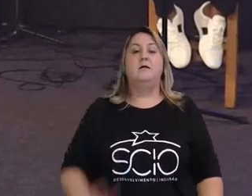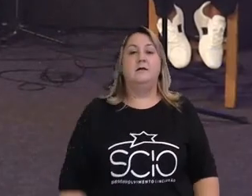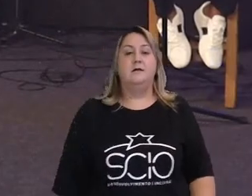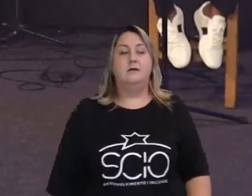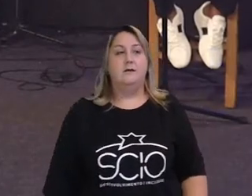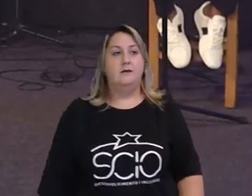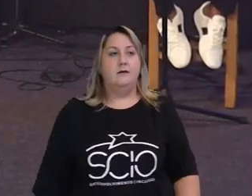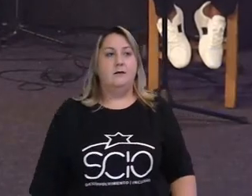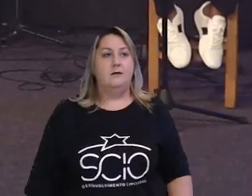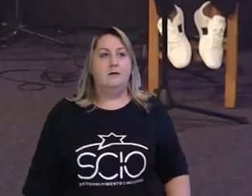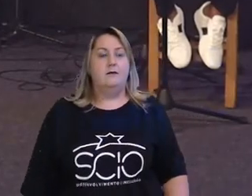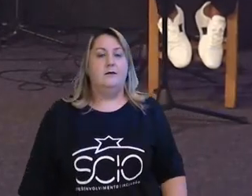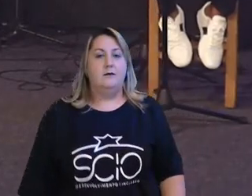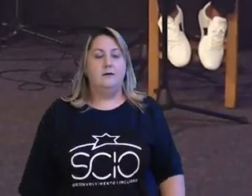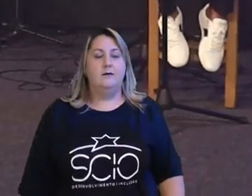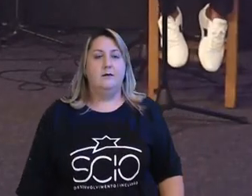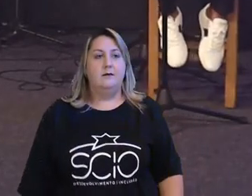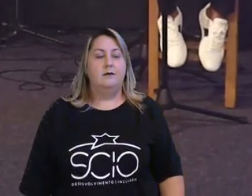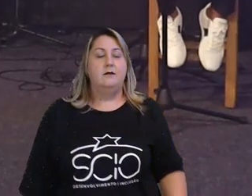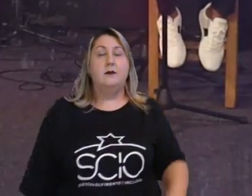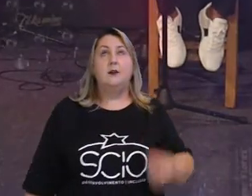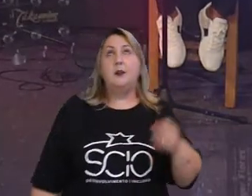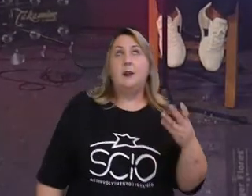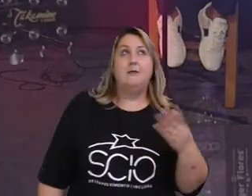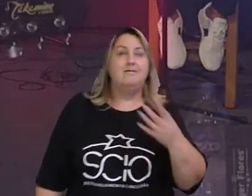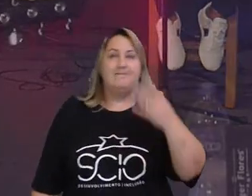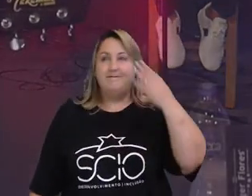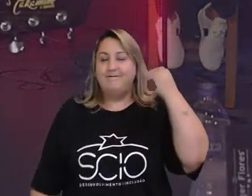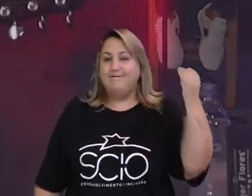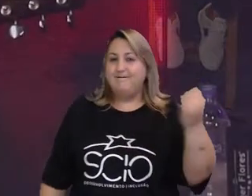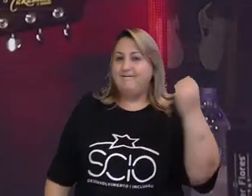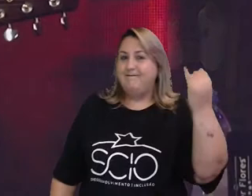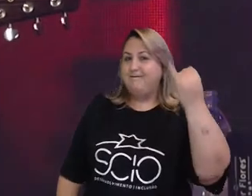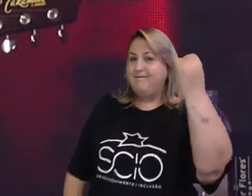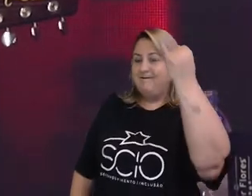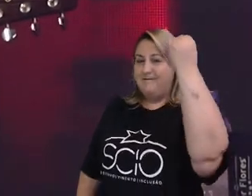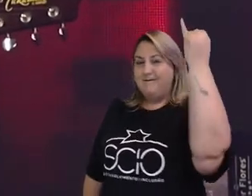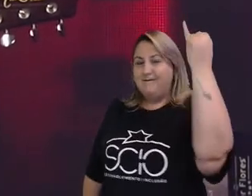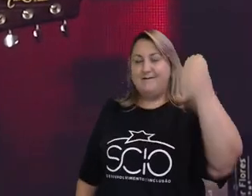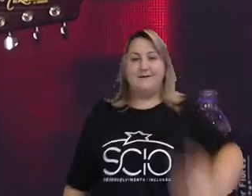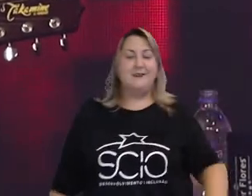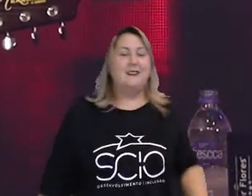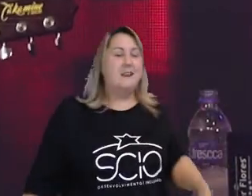Essa história é de um novo herói.